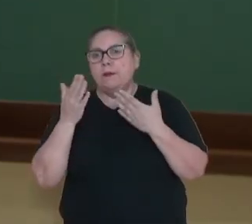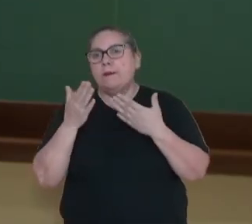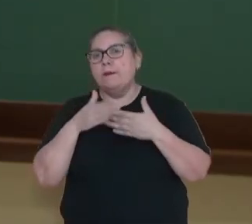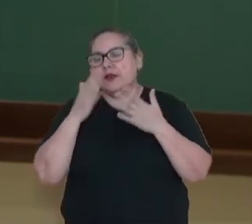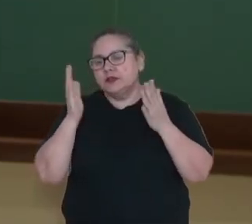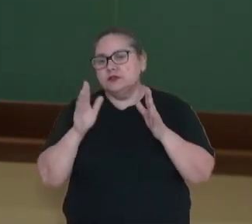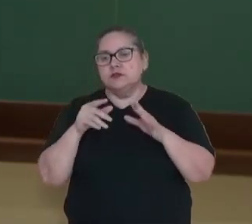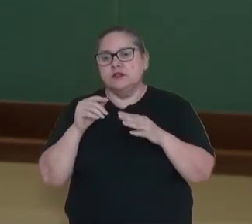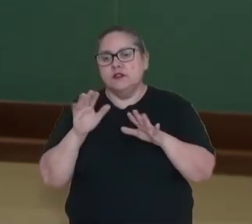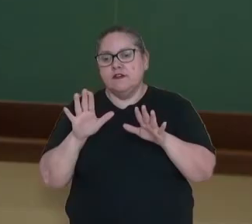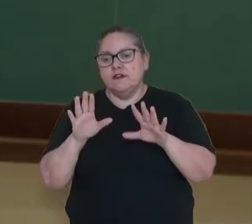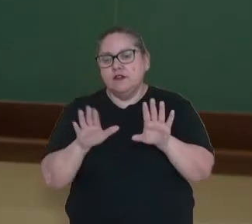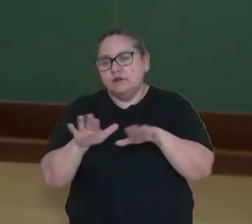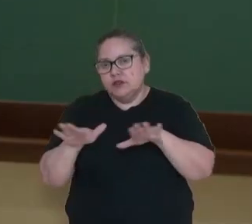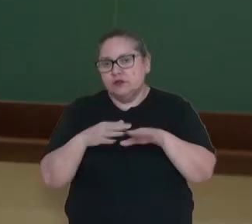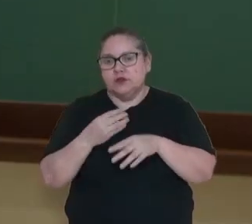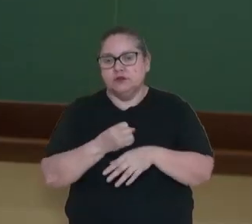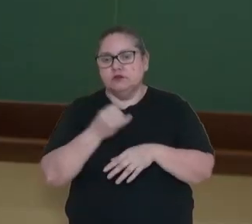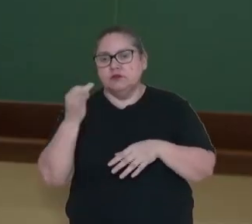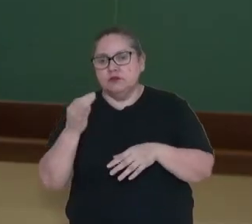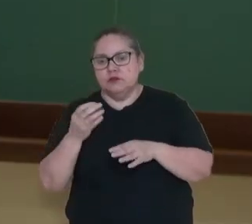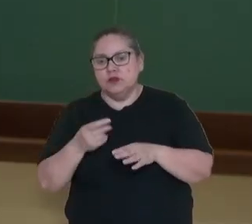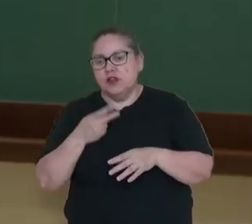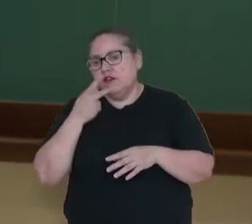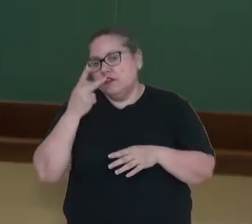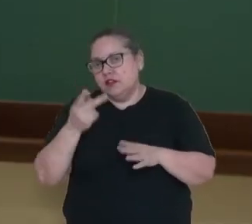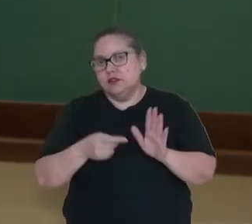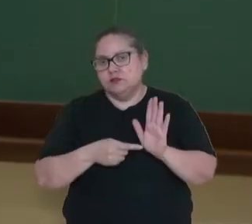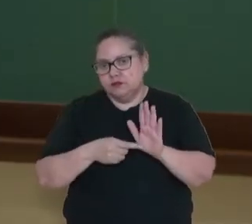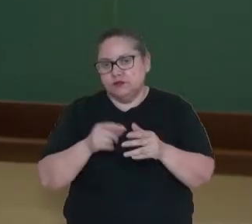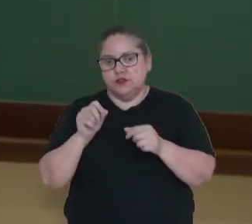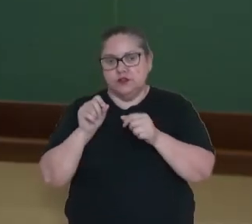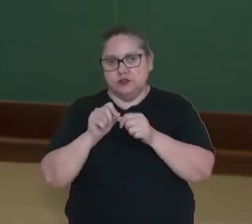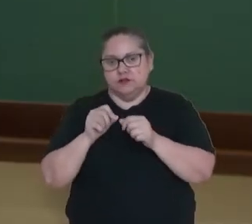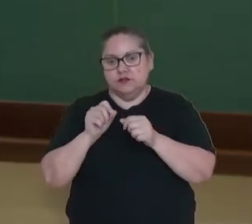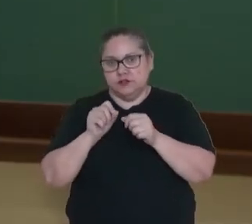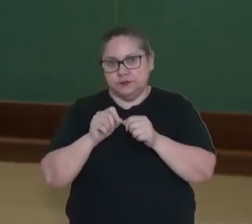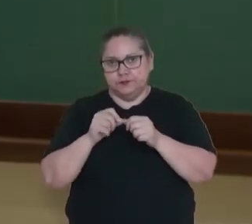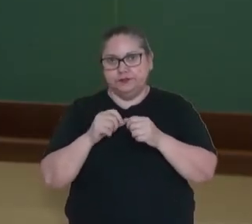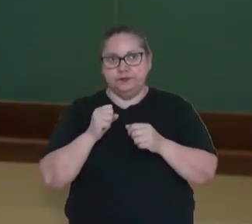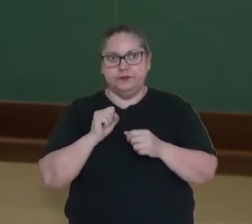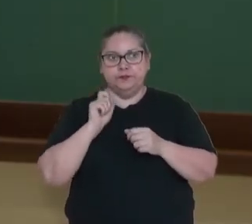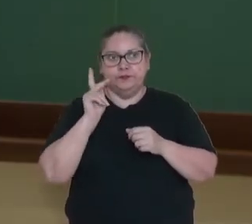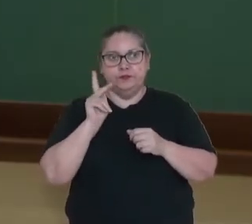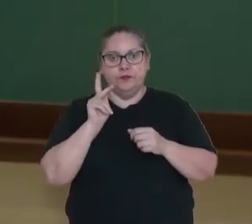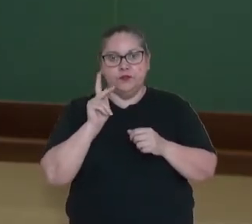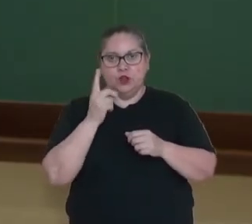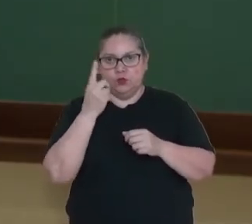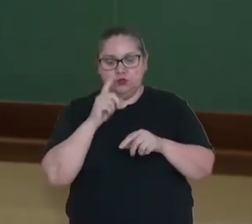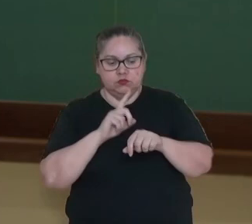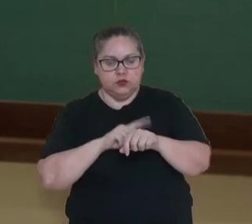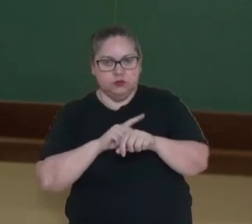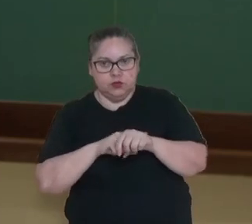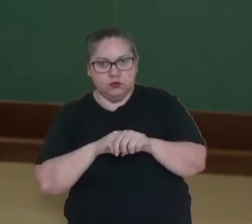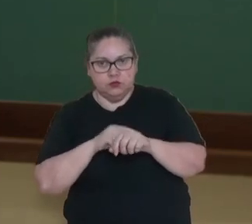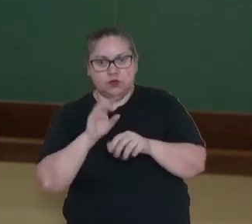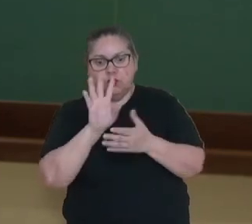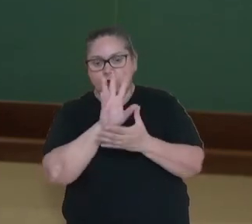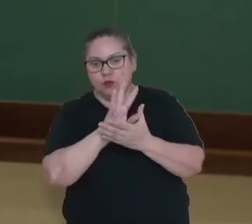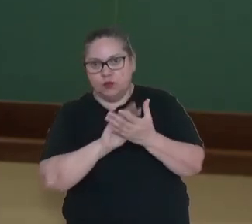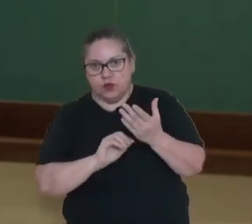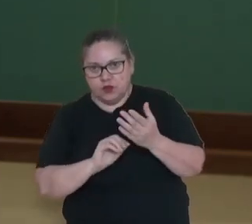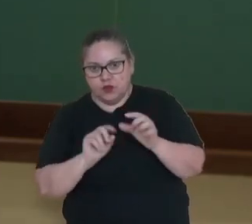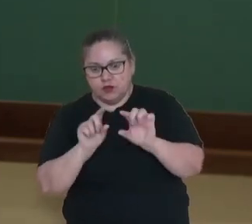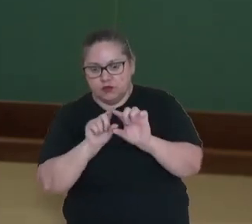tem vários movimentos que ela está propondo para você realizar, tá bom? Vou dar um tempo para você copiar